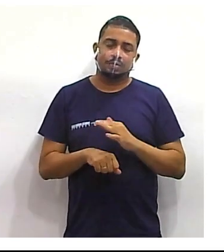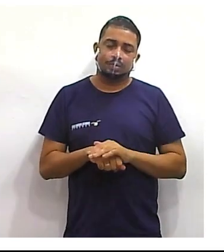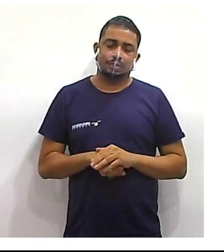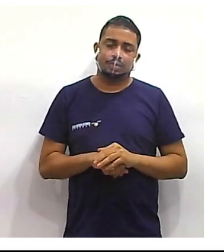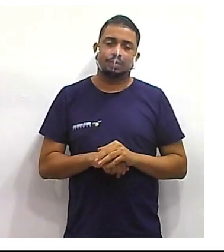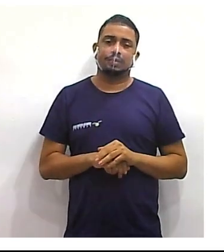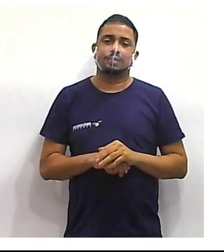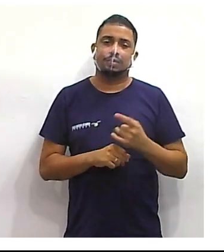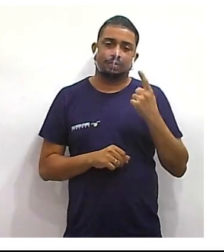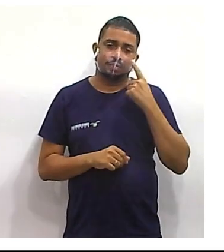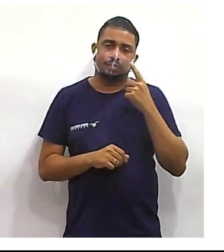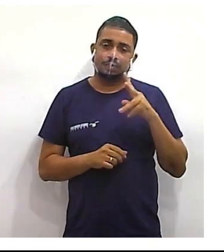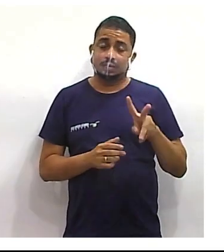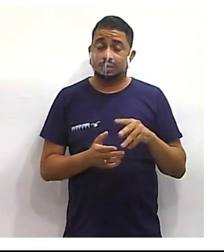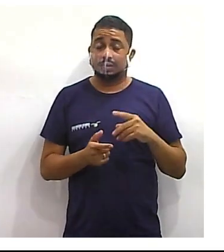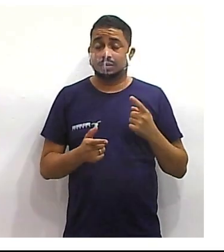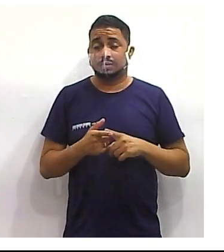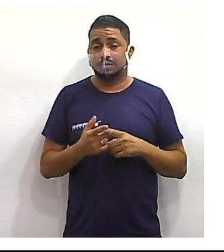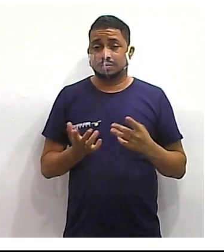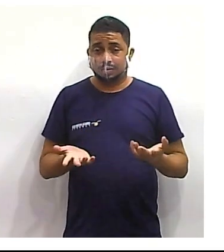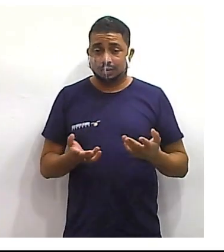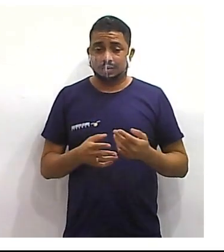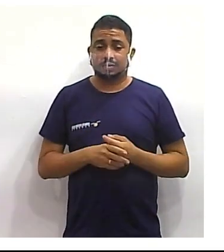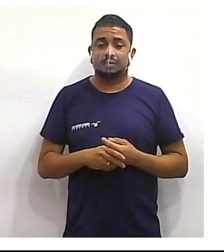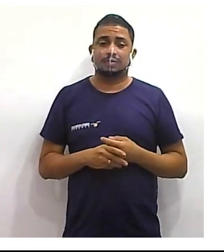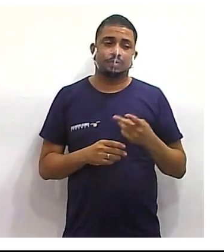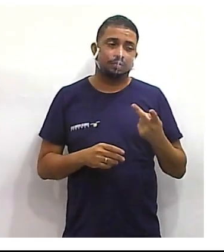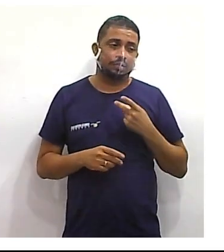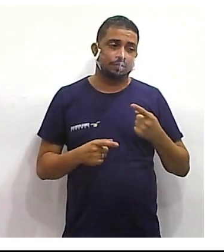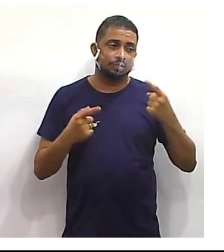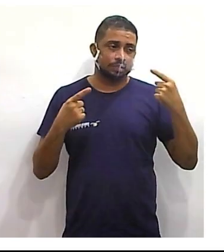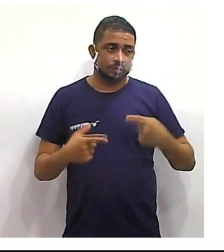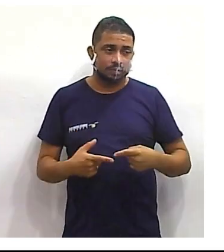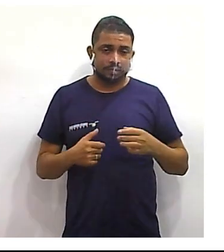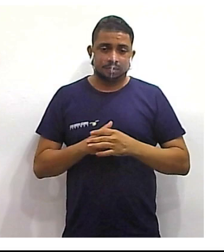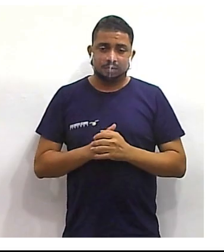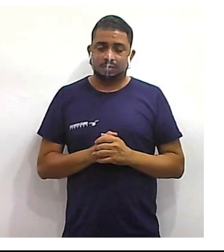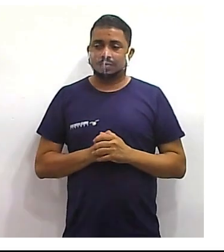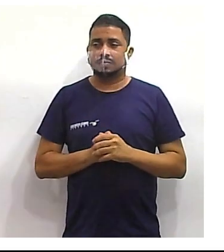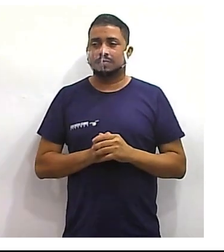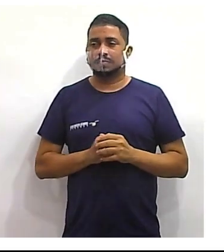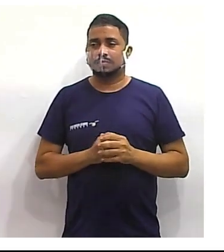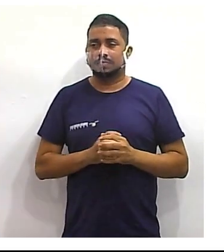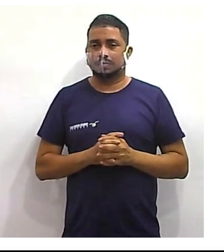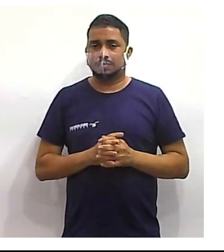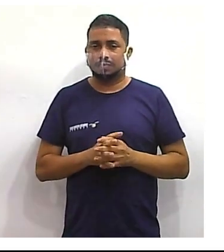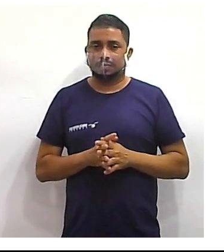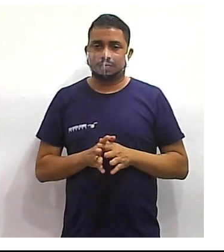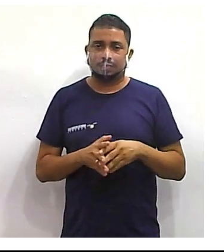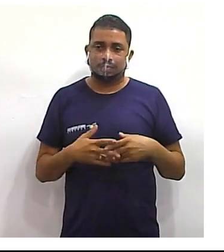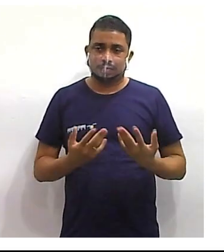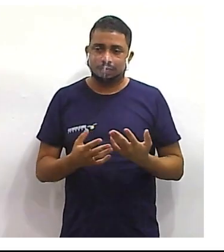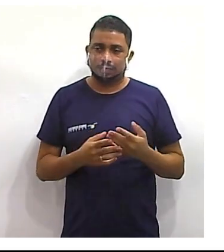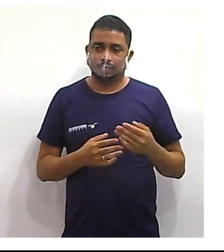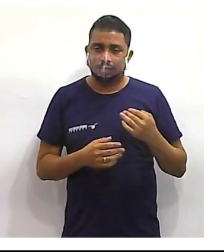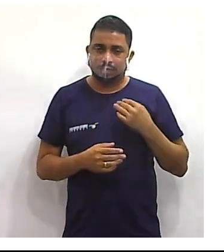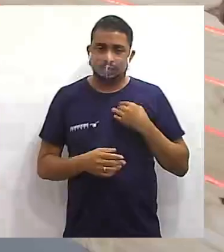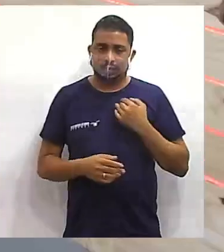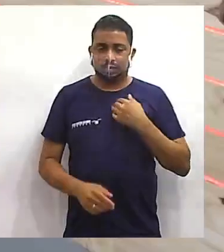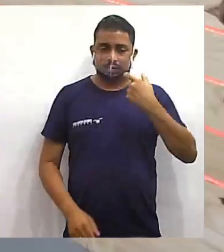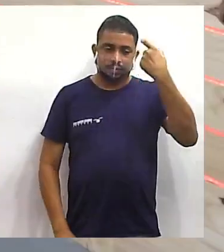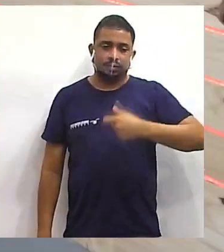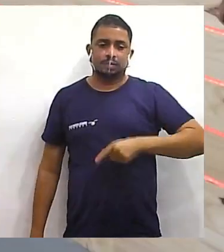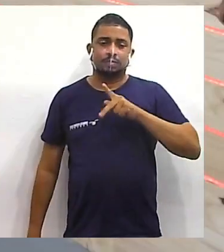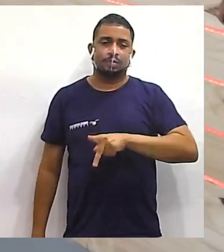veja muito isso, não. Isso. Vamos falar a verdade. É um desafio, né, Márcia? É um desafio. É um desafio. Né? A gente vê. Eu sou professora